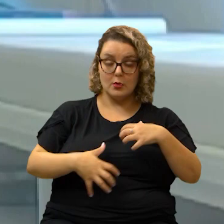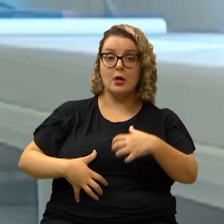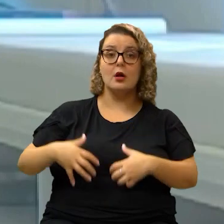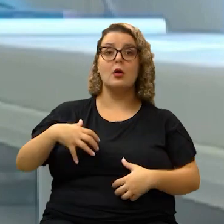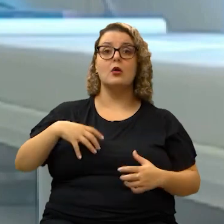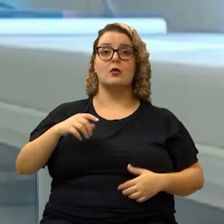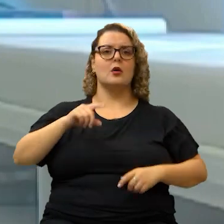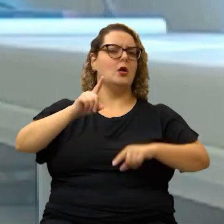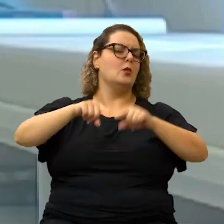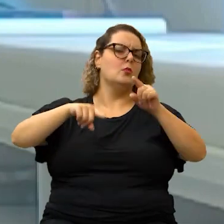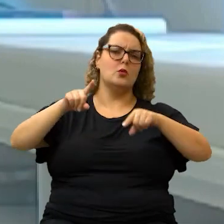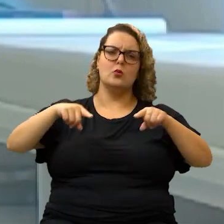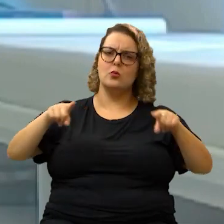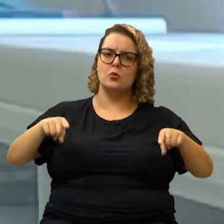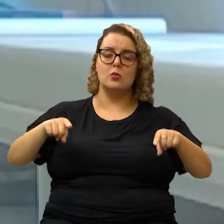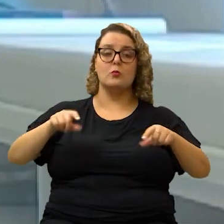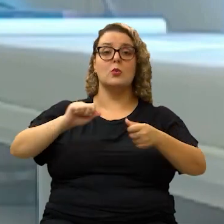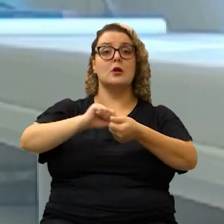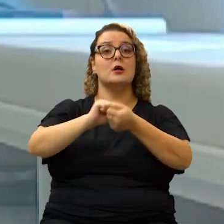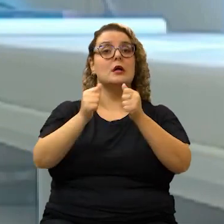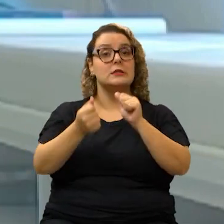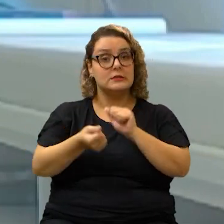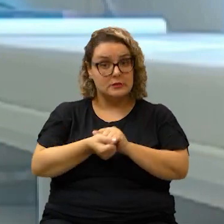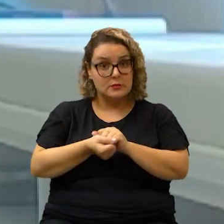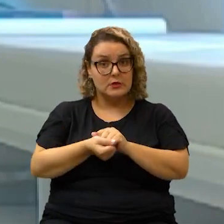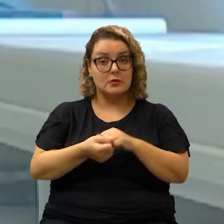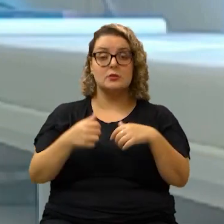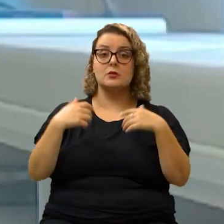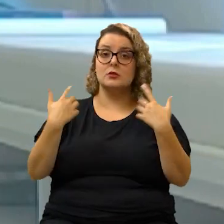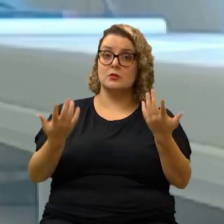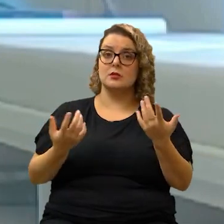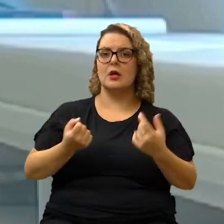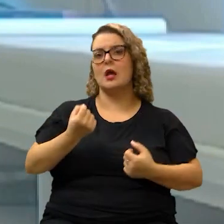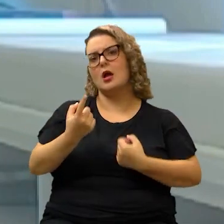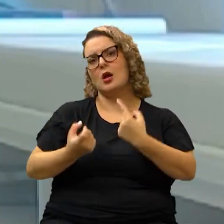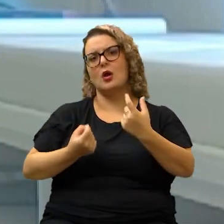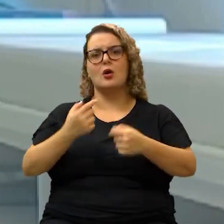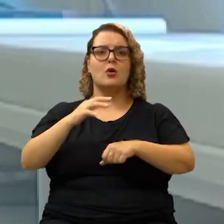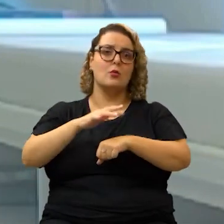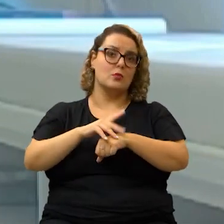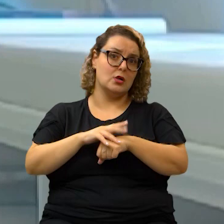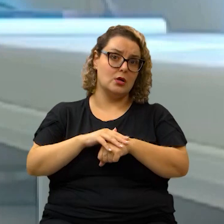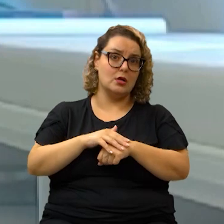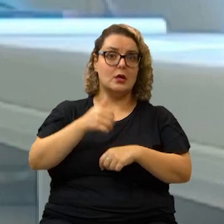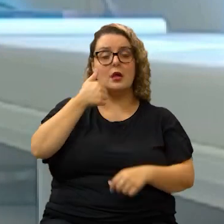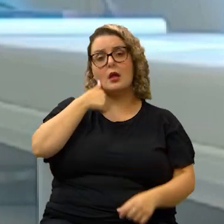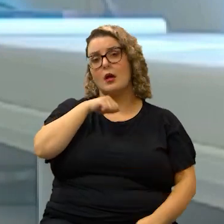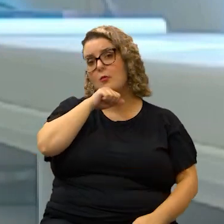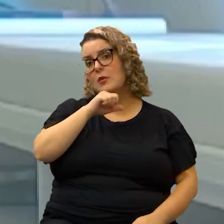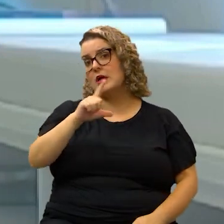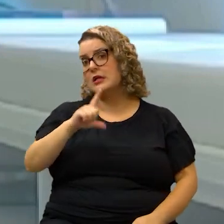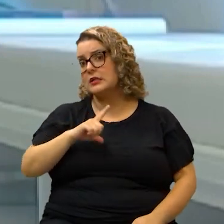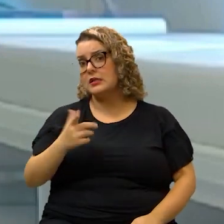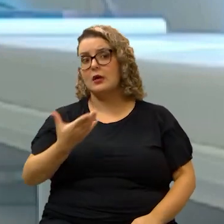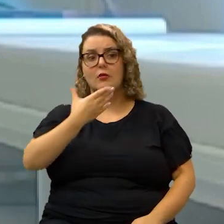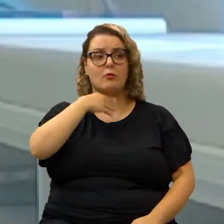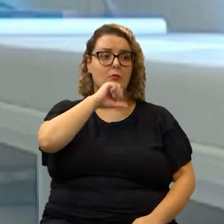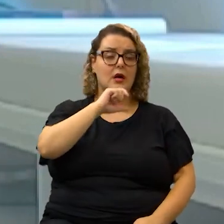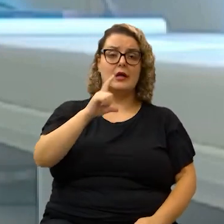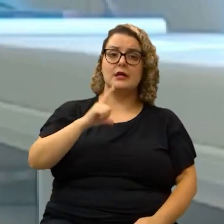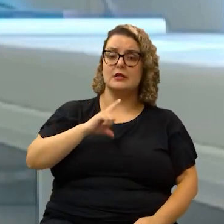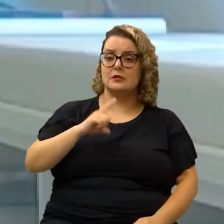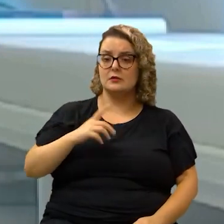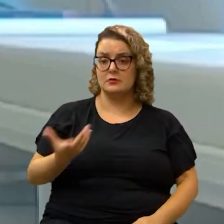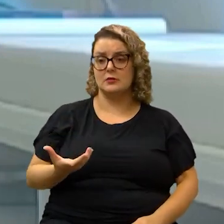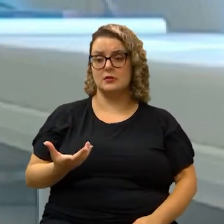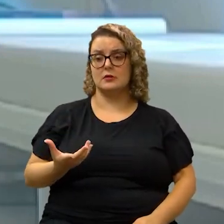organismo ele pode ser muito modificado, muito ajustado. Então, algumas doenças que às vezes a mãe tem ou o pai tem,